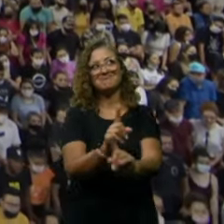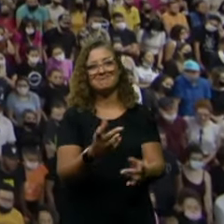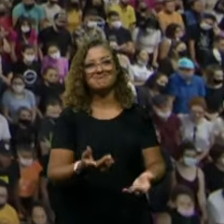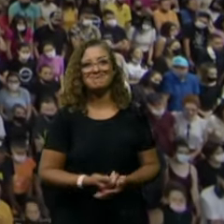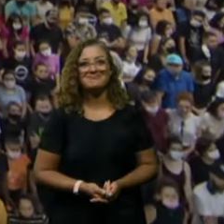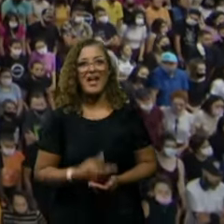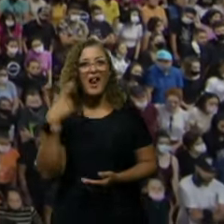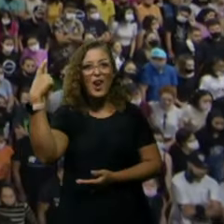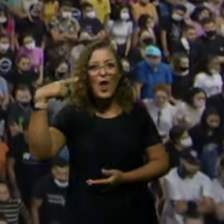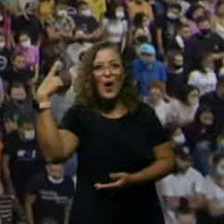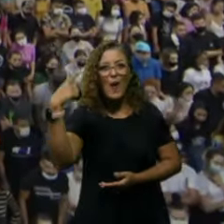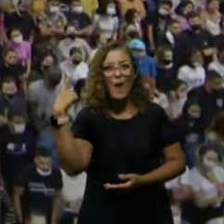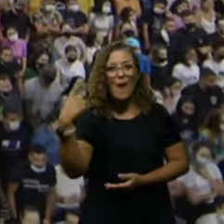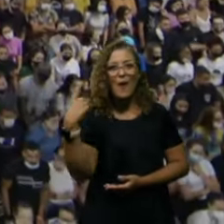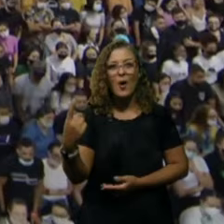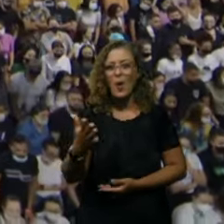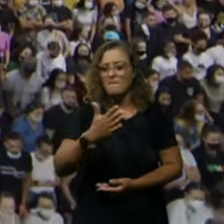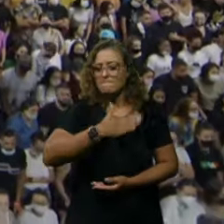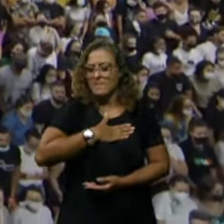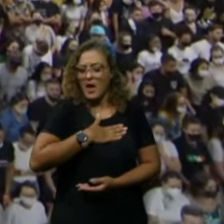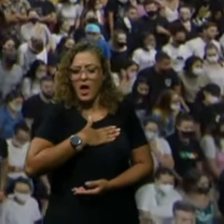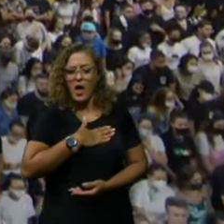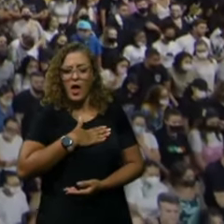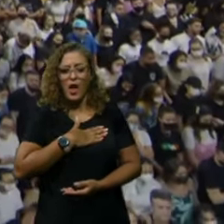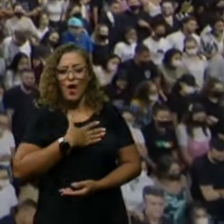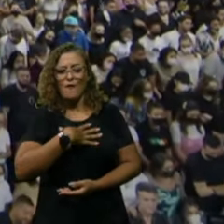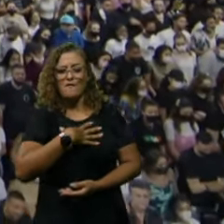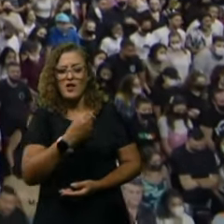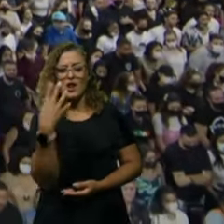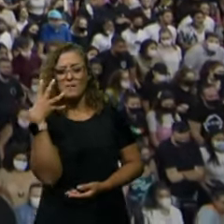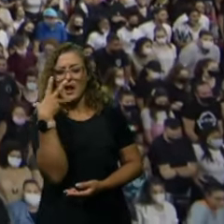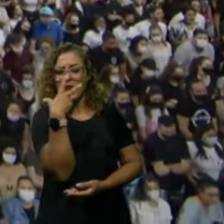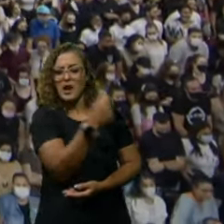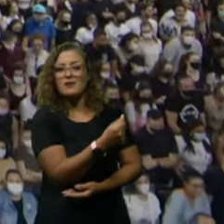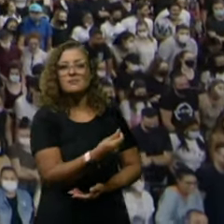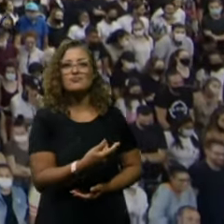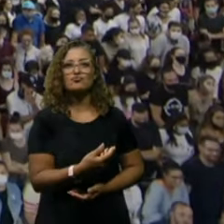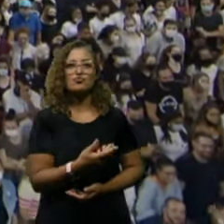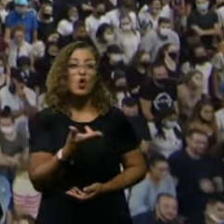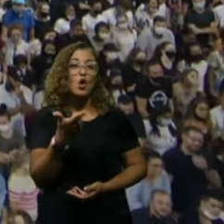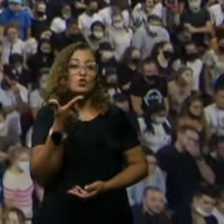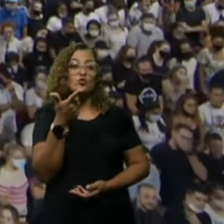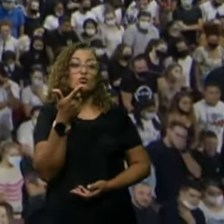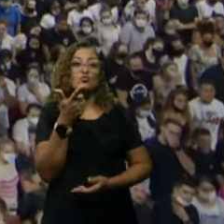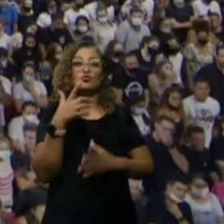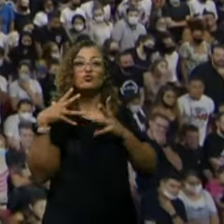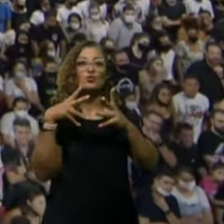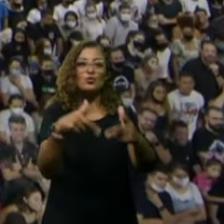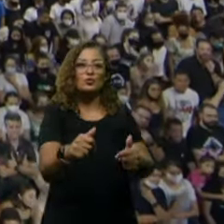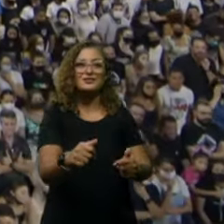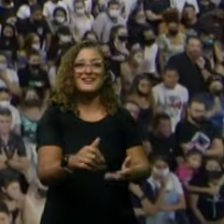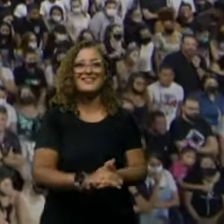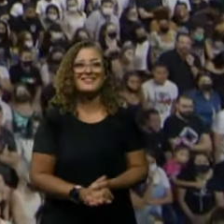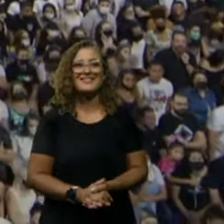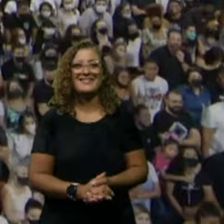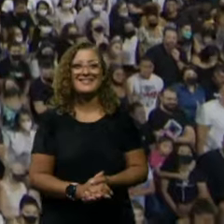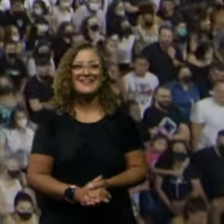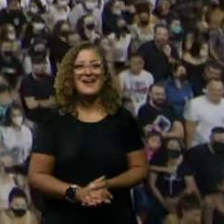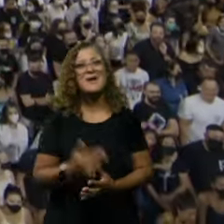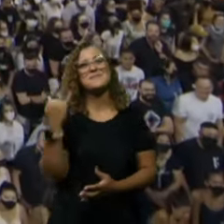louco não não meu filho é o mais lindo de todos para você sabe que o importante é ter